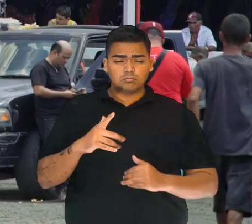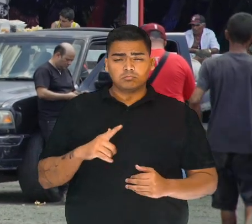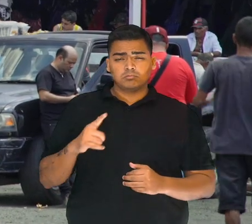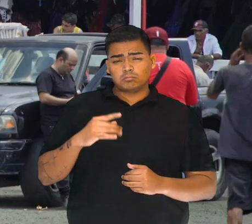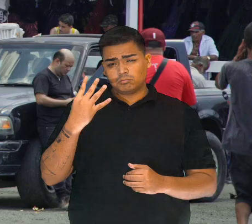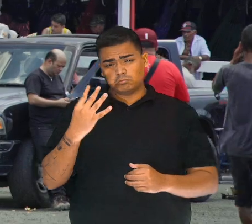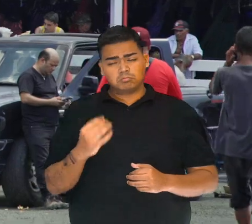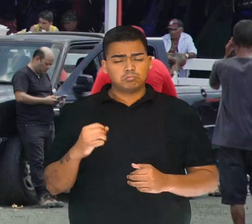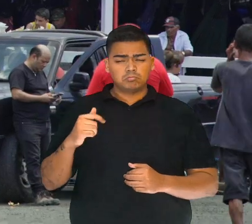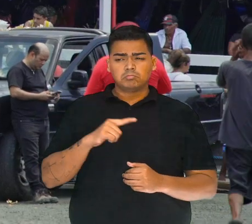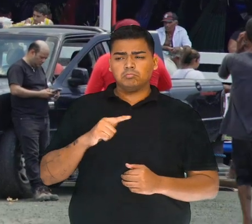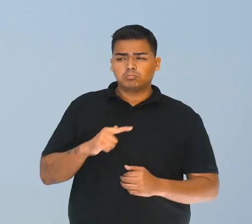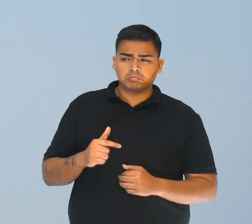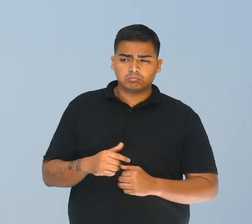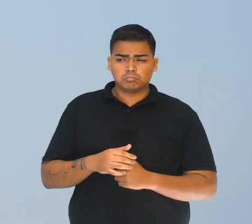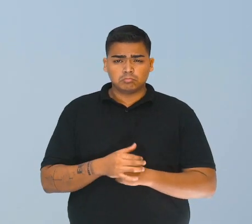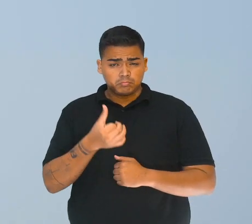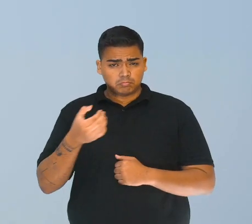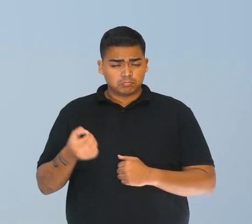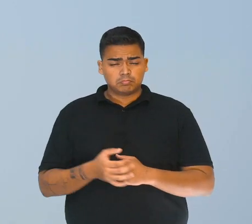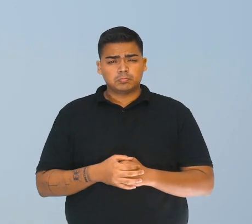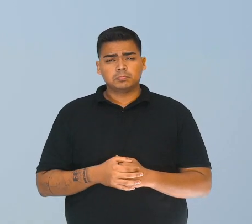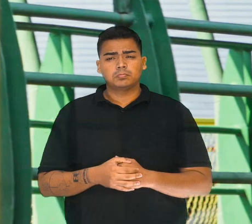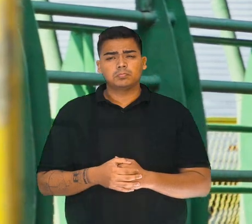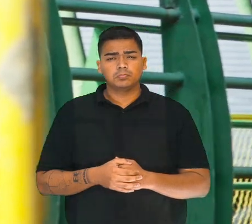700 passageiros, a lotação total.